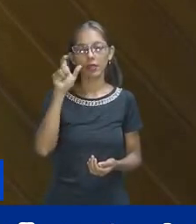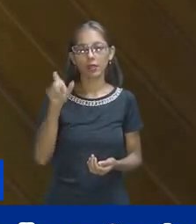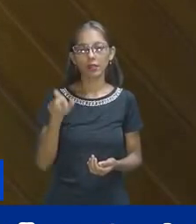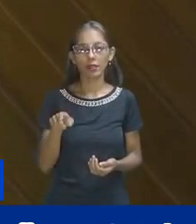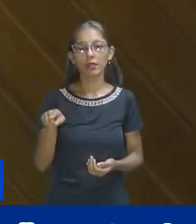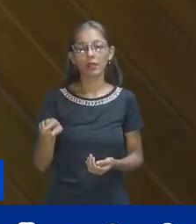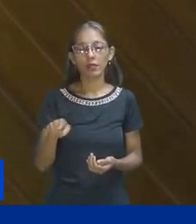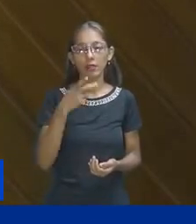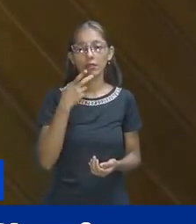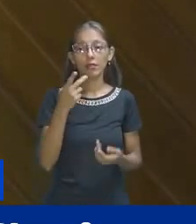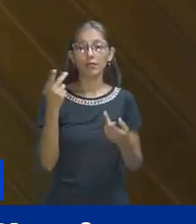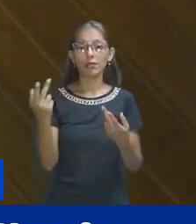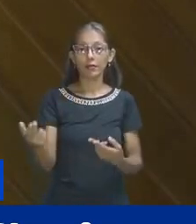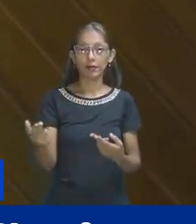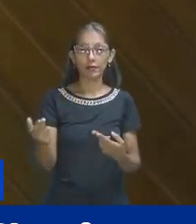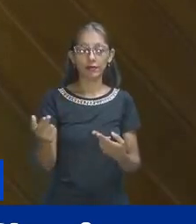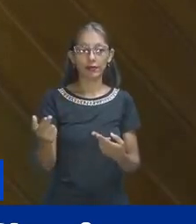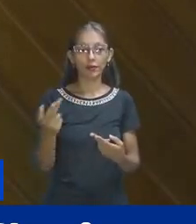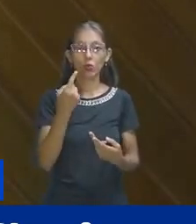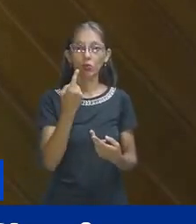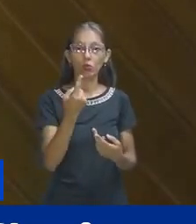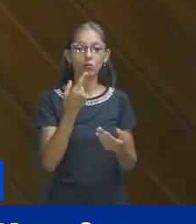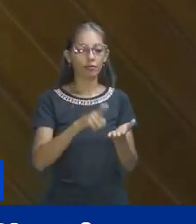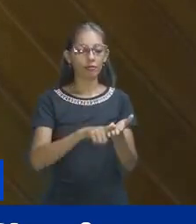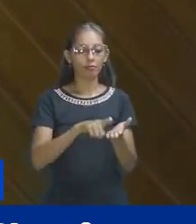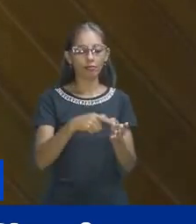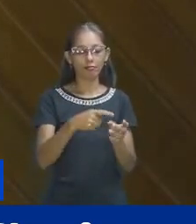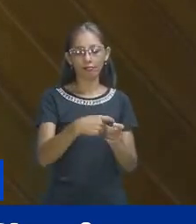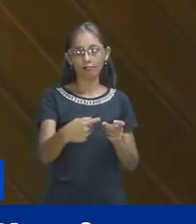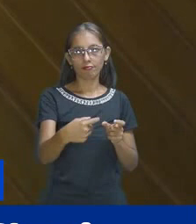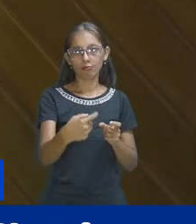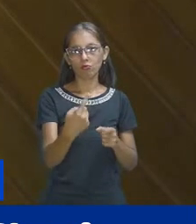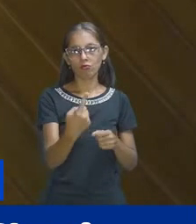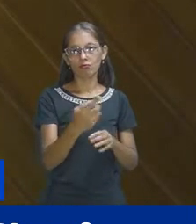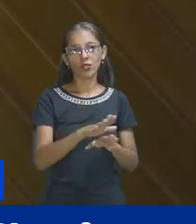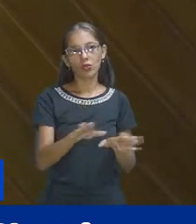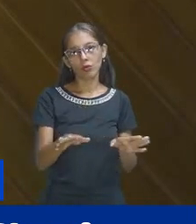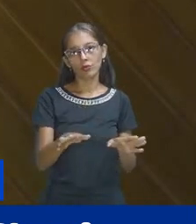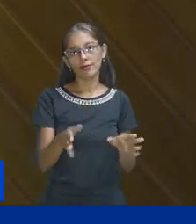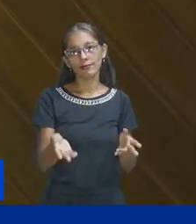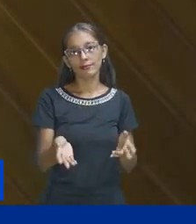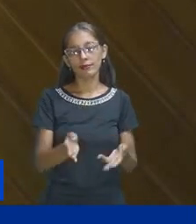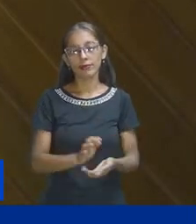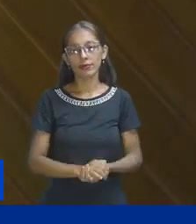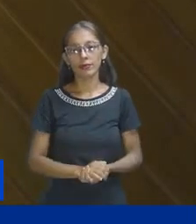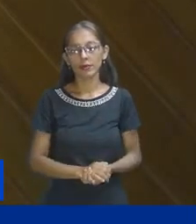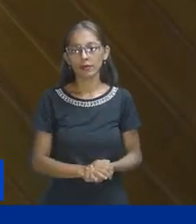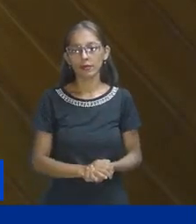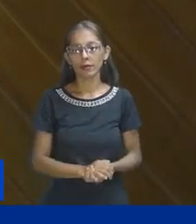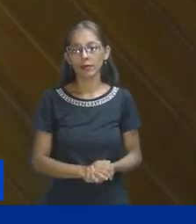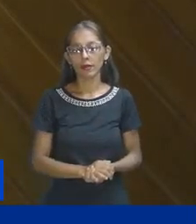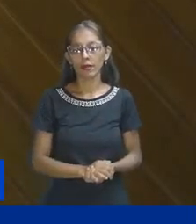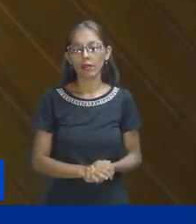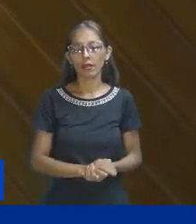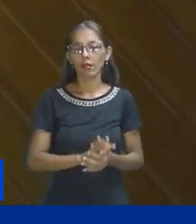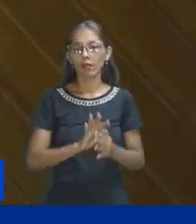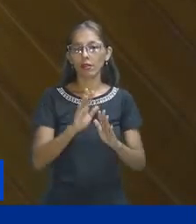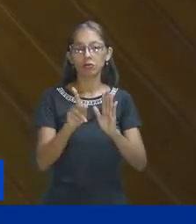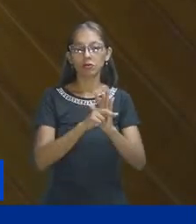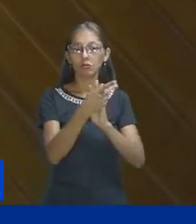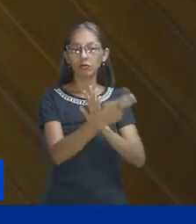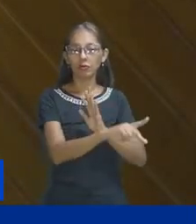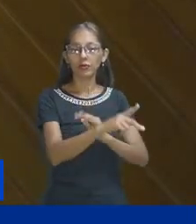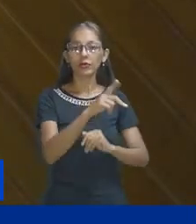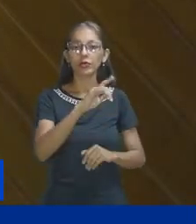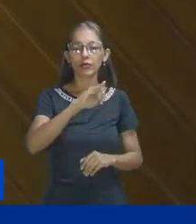lhe pertencia. Esse santinho jamais pertenceu ao representado João Diomedes. Não foi disponibilizado por ele, nem